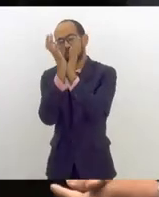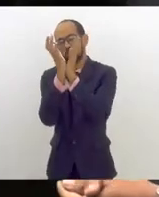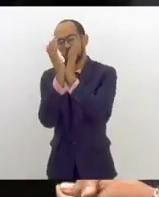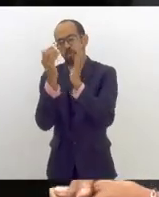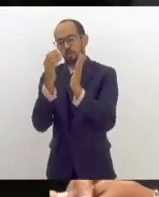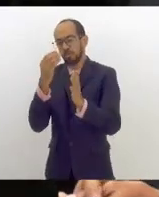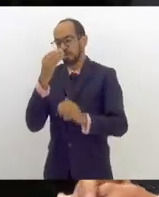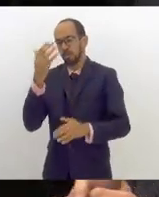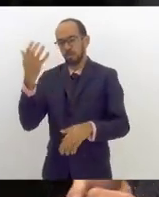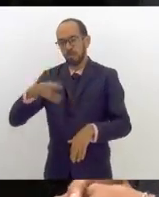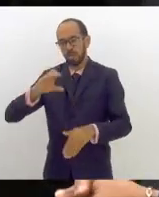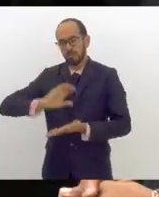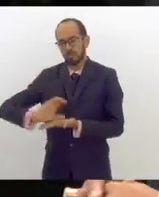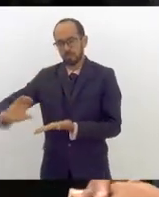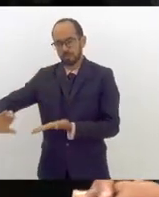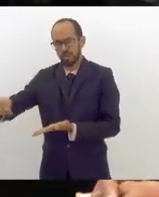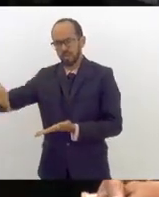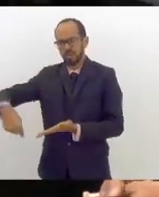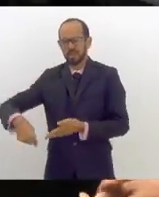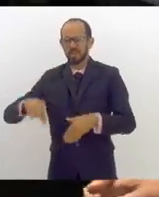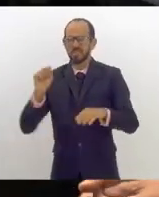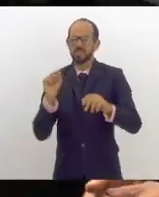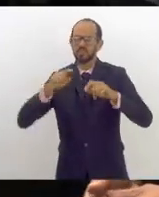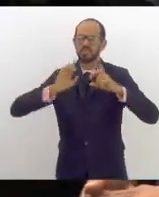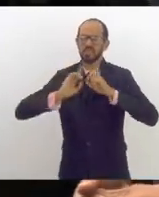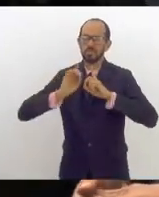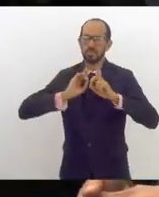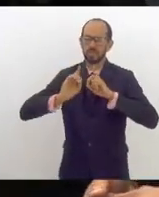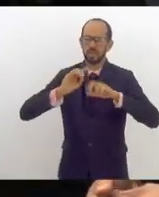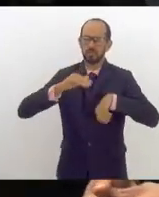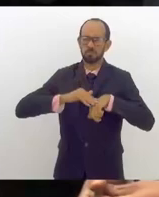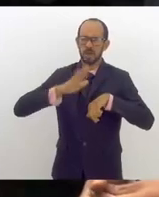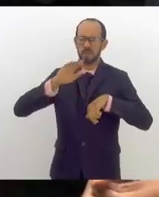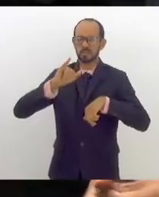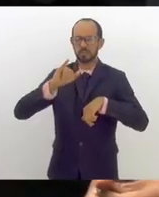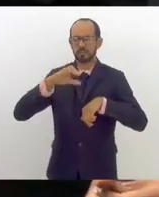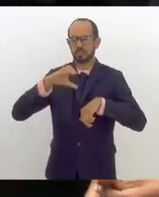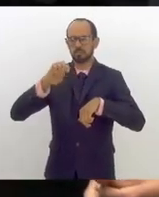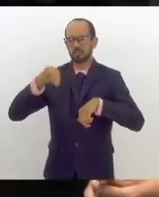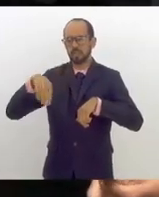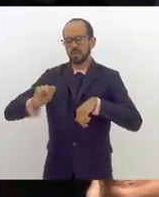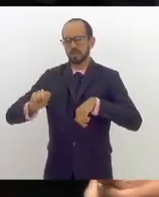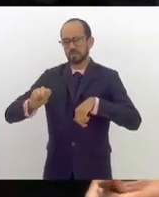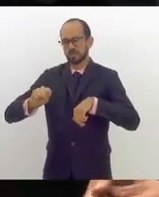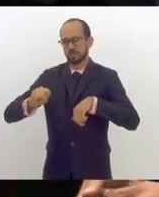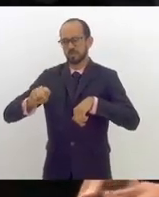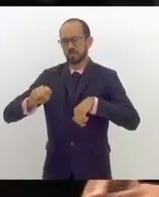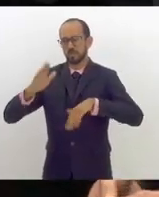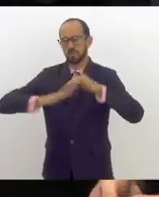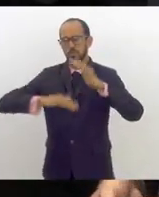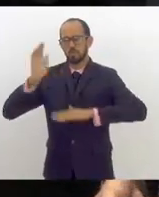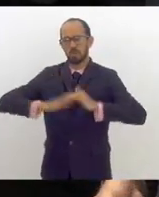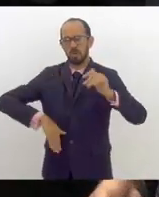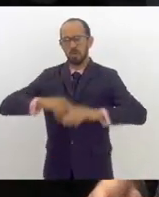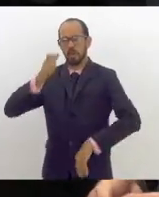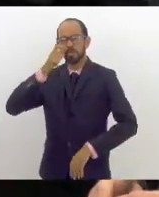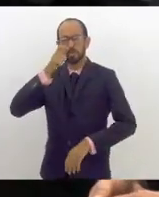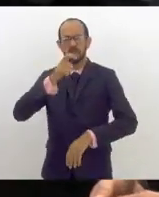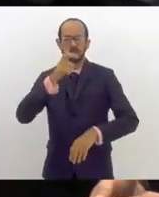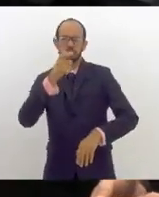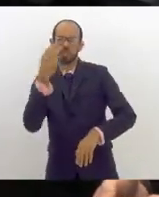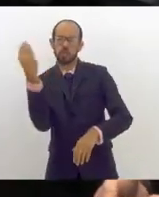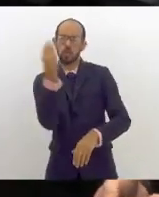essa casa vem debater o aumento do ICMS contra tudo e qualquer interesse da população